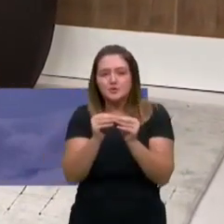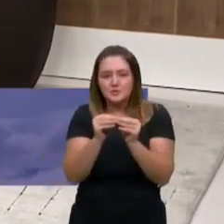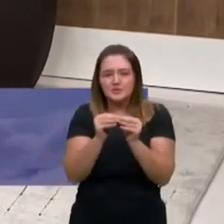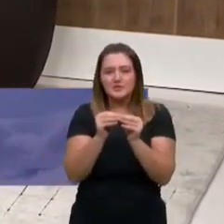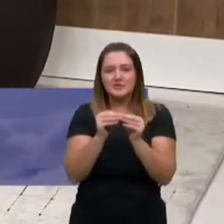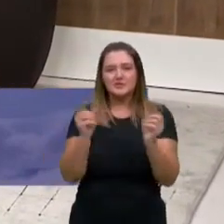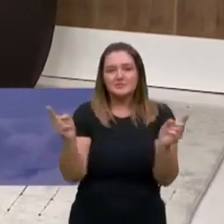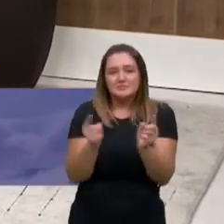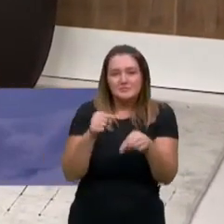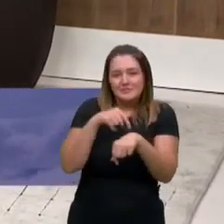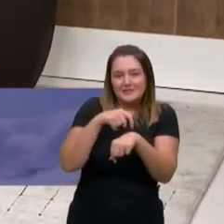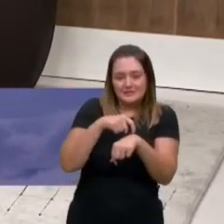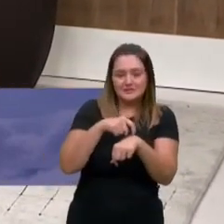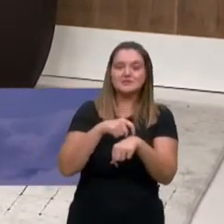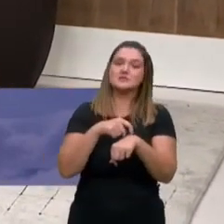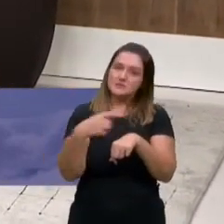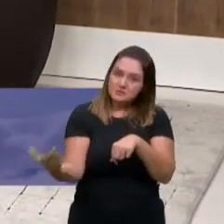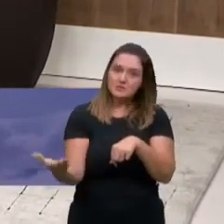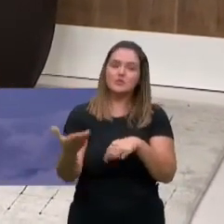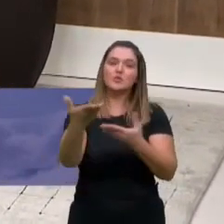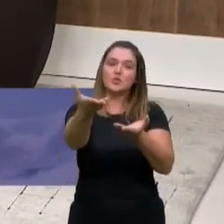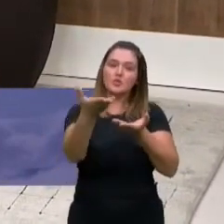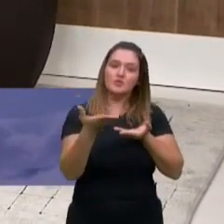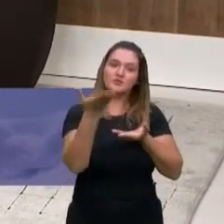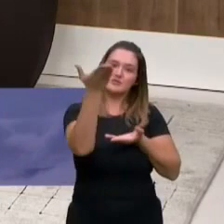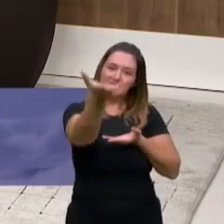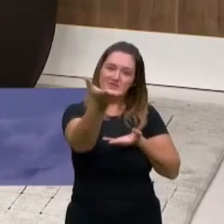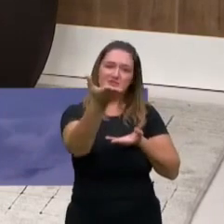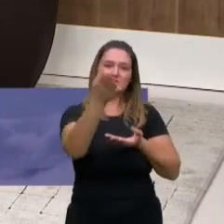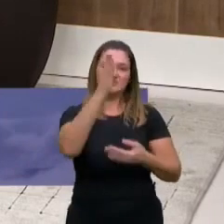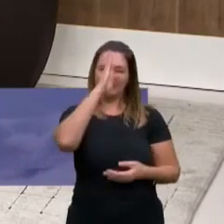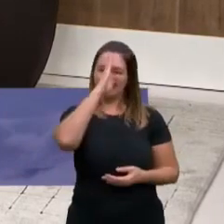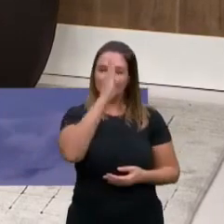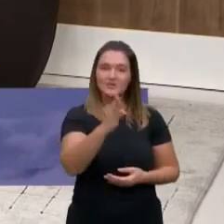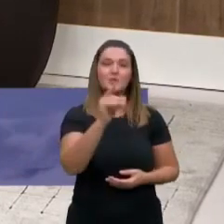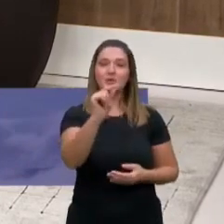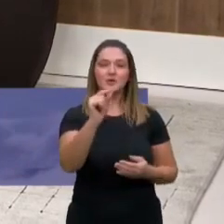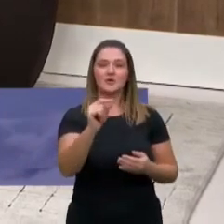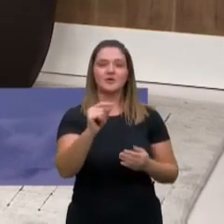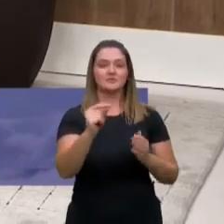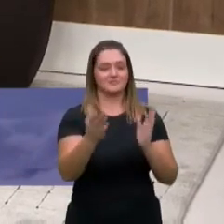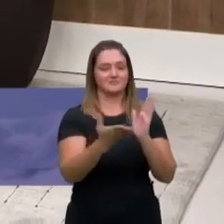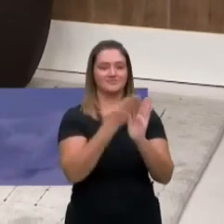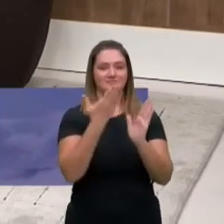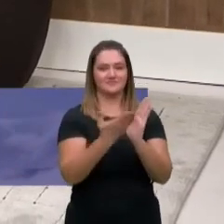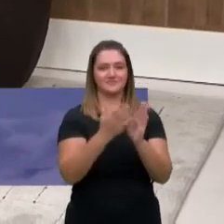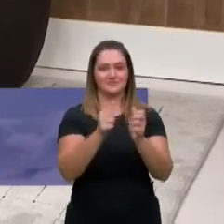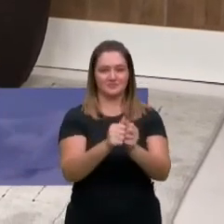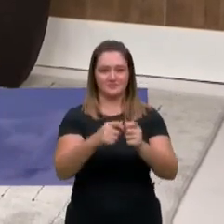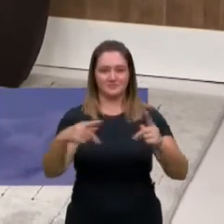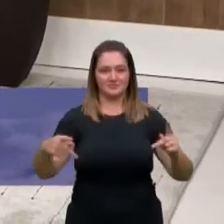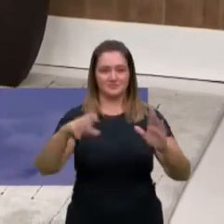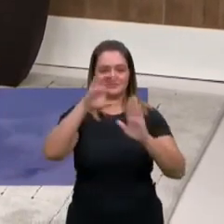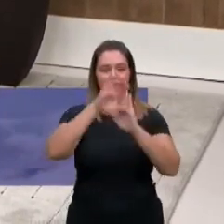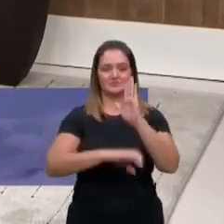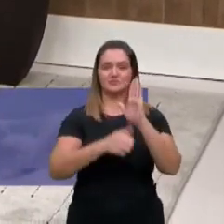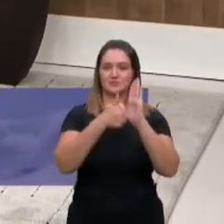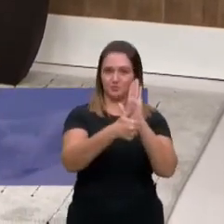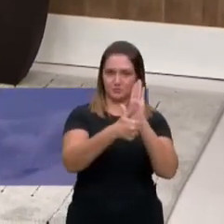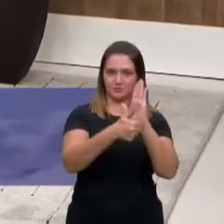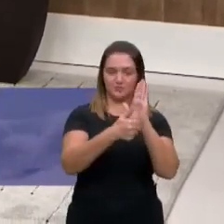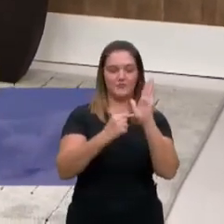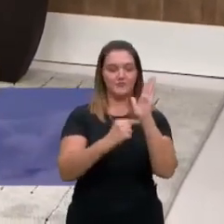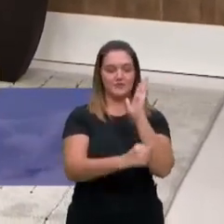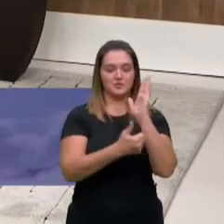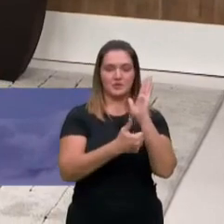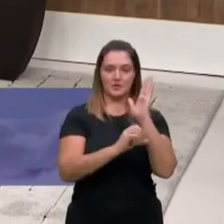nos poucos minutos que nós temos aqui. Então eu quero convidar você diretamente a ir comigo para Apocalipse capítulo 1,